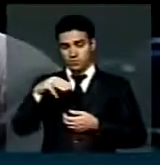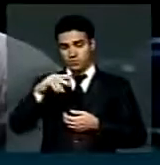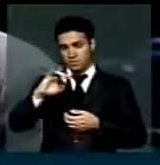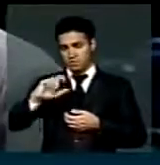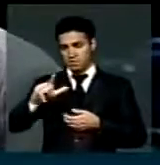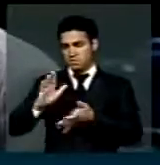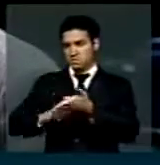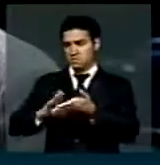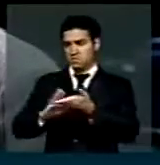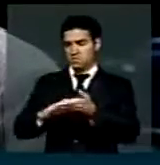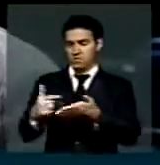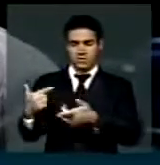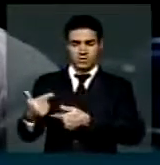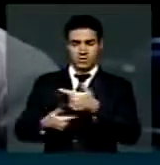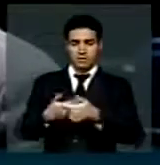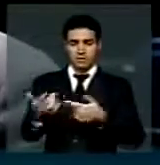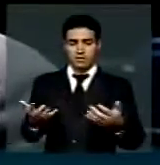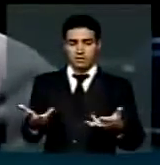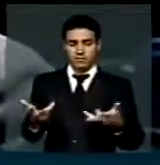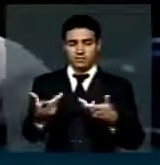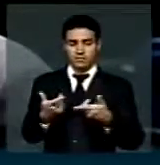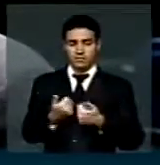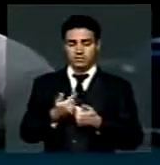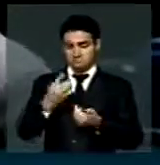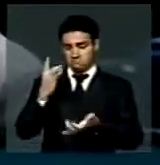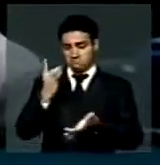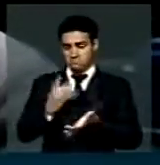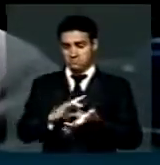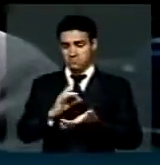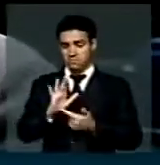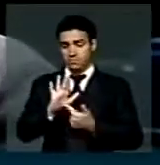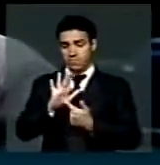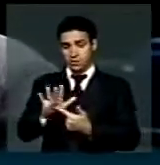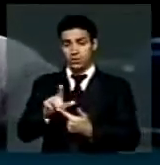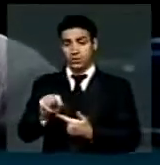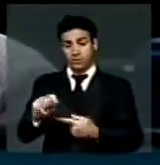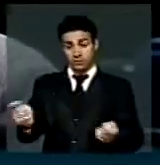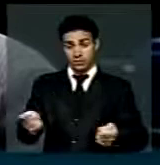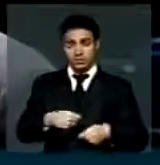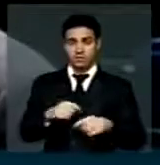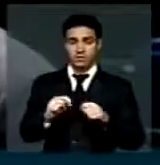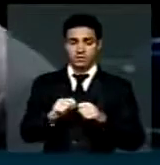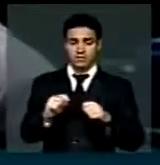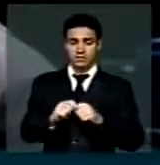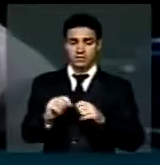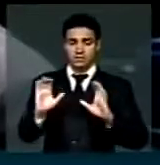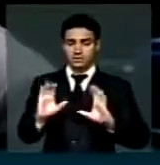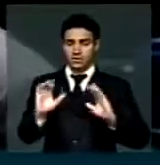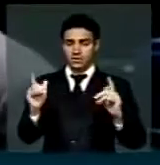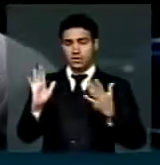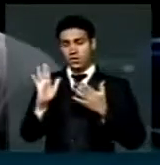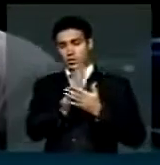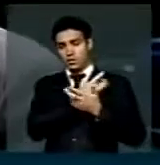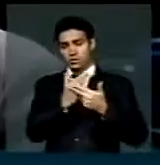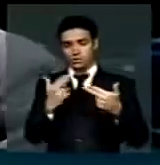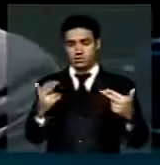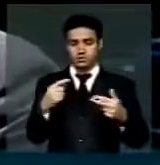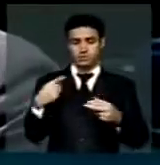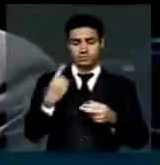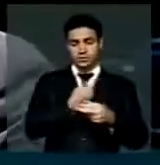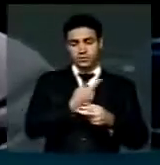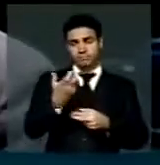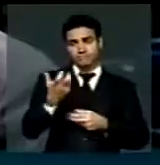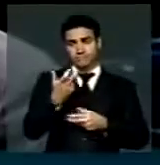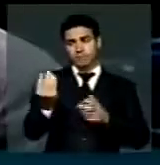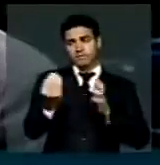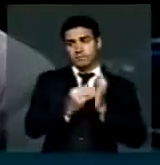trabalho excelente um trabalho que realmente retratou aquilo que foi possível fazer naturalmente algumas coisas que a gente gostaria